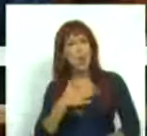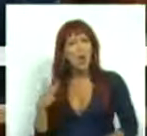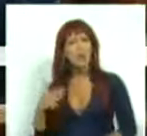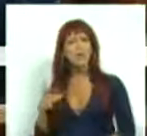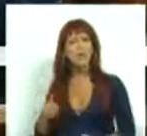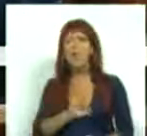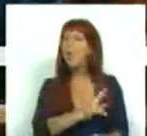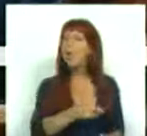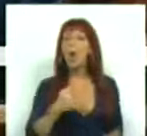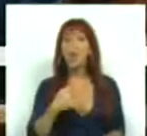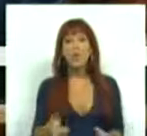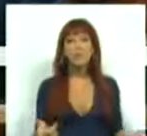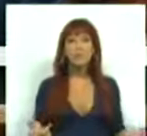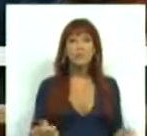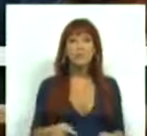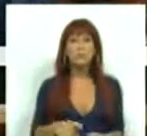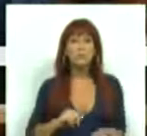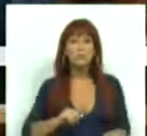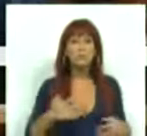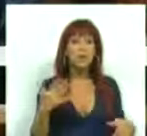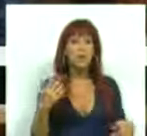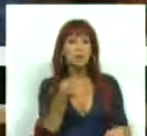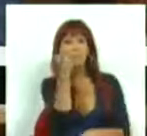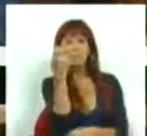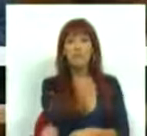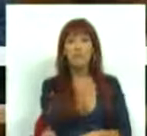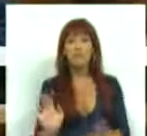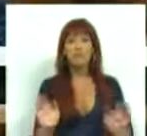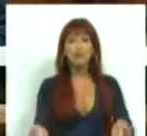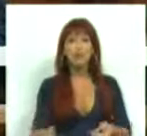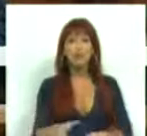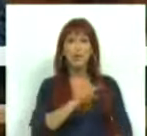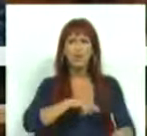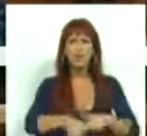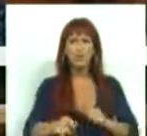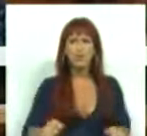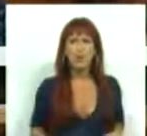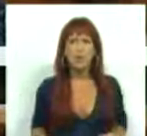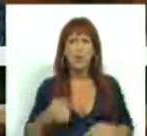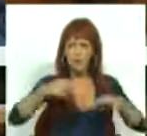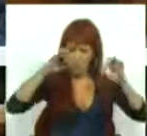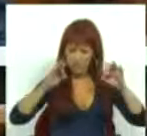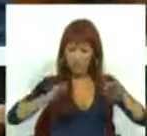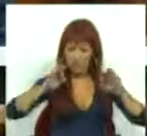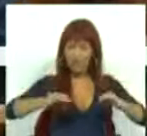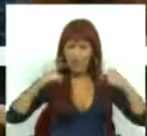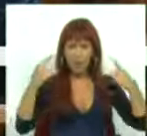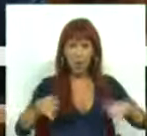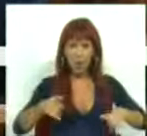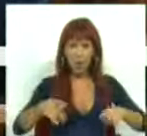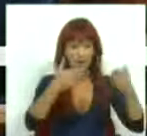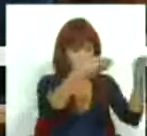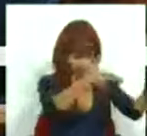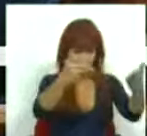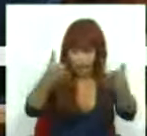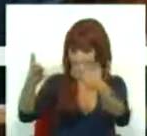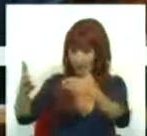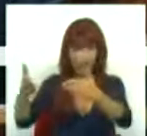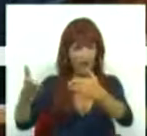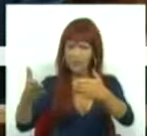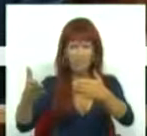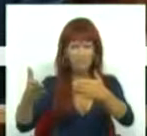saúde daqueles que já deixaram a vida ativa? Senhores deputados, tenho a certeza que estas